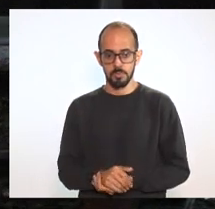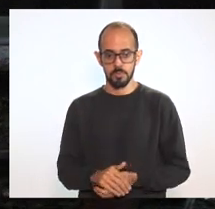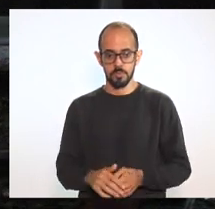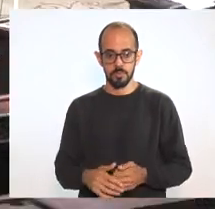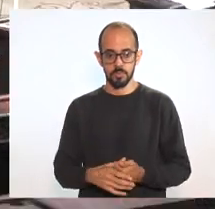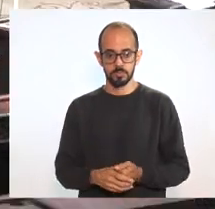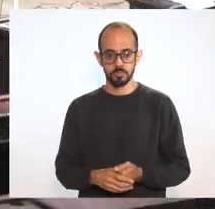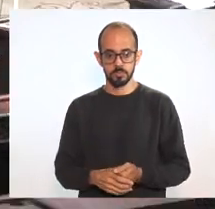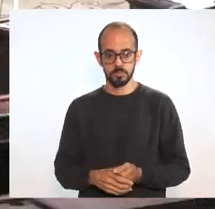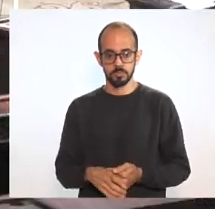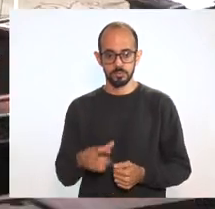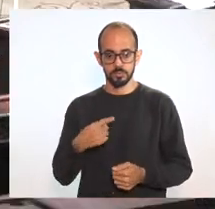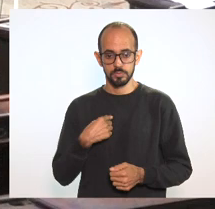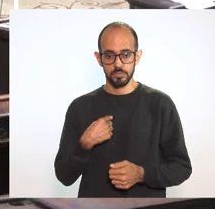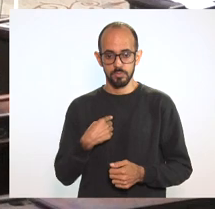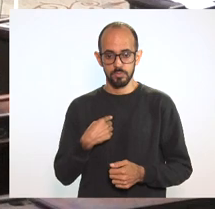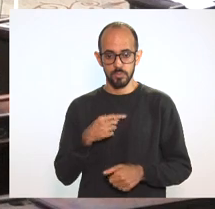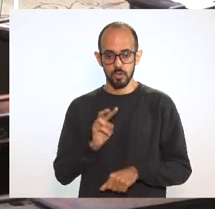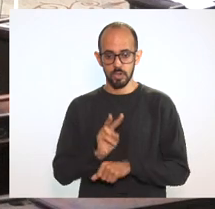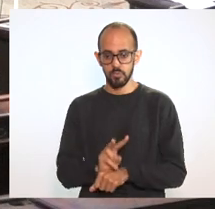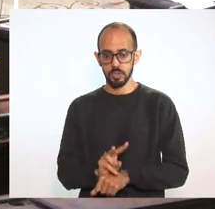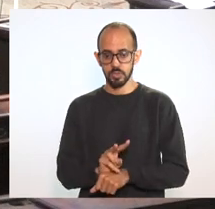Eu defendo, senhor presidente.